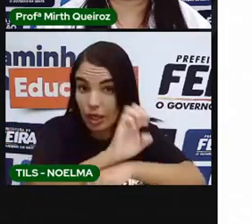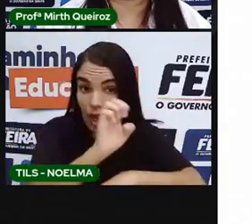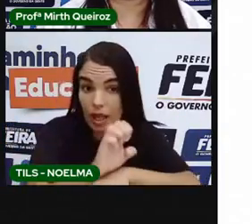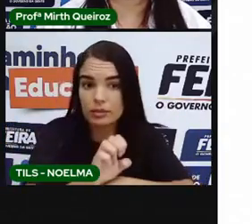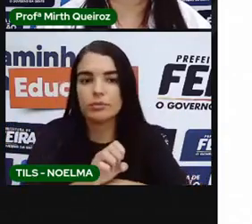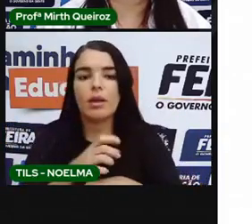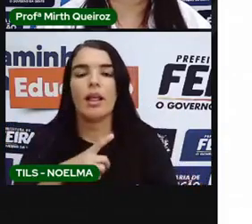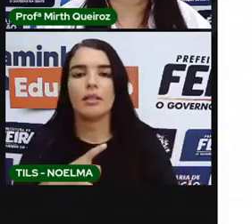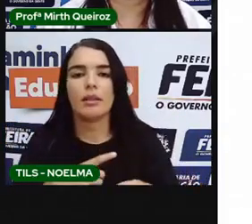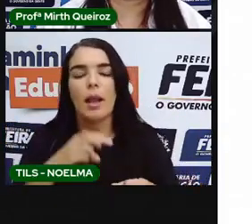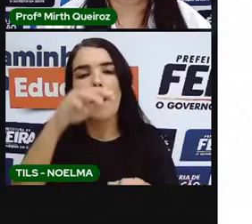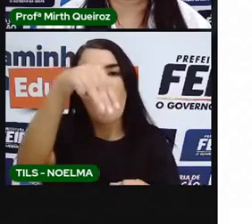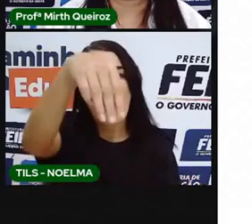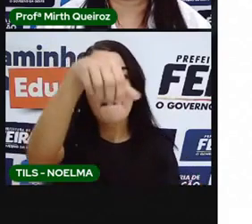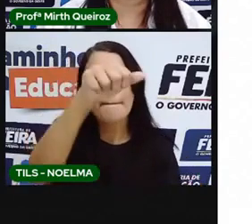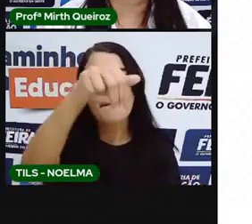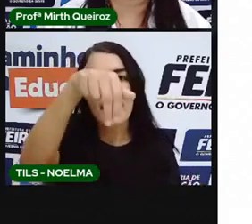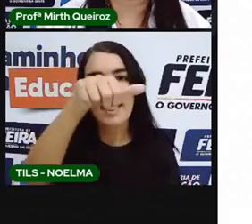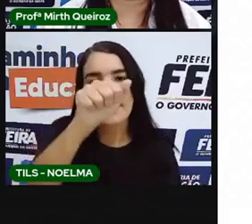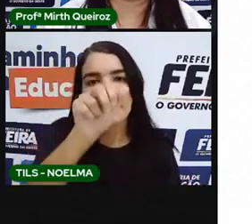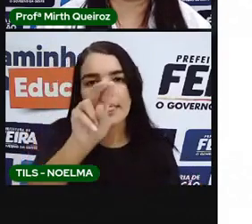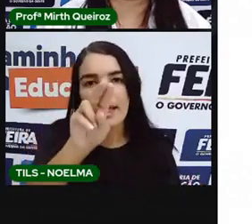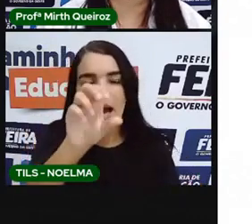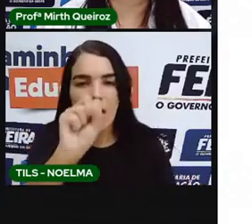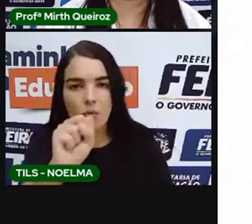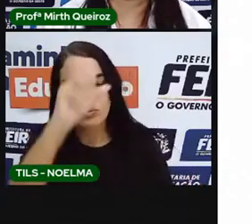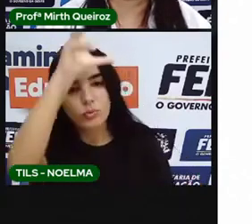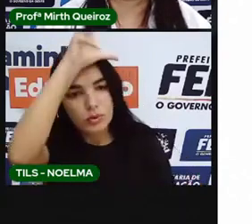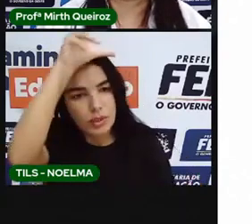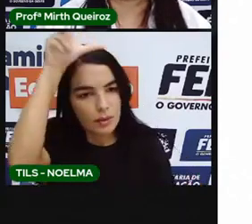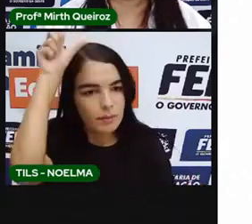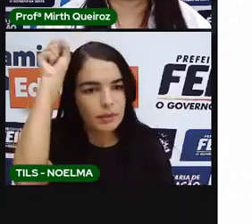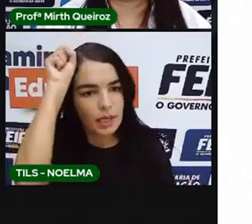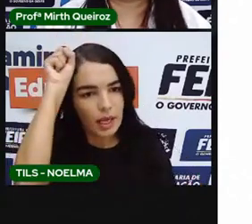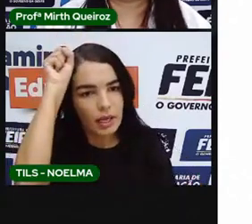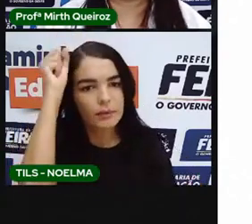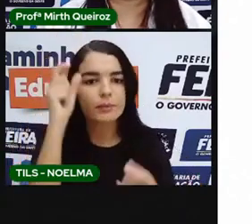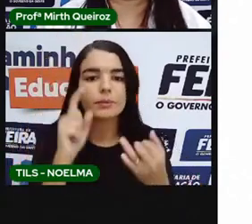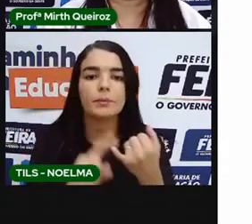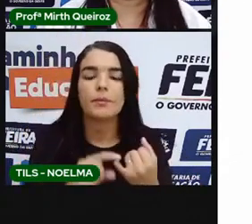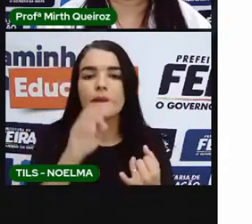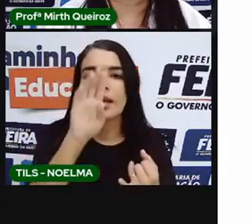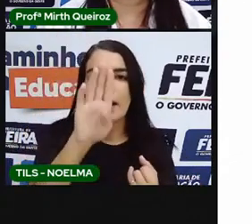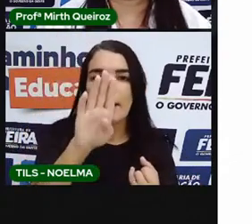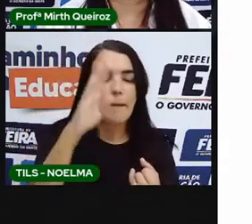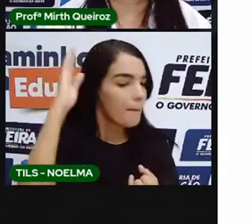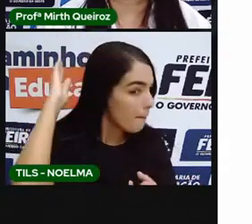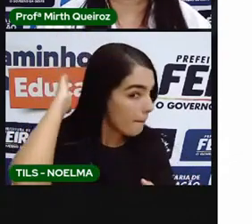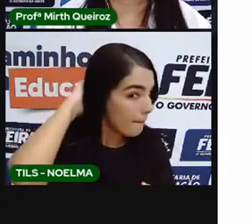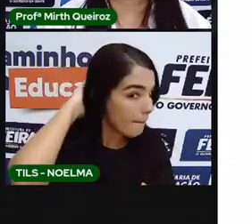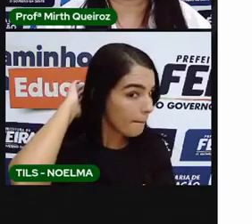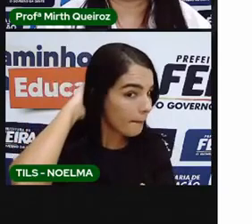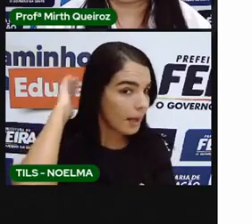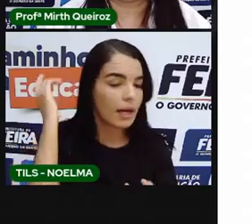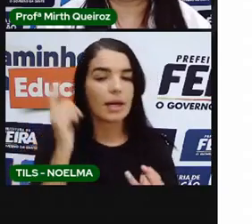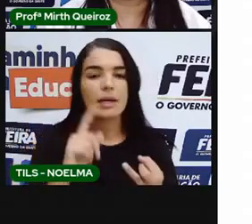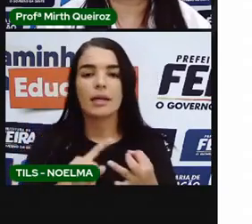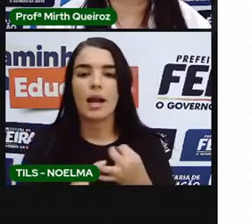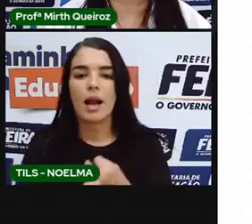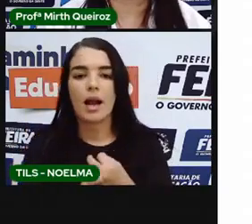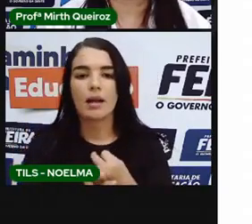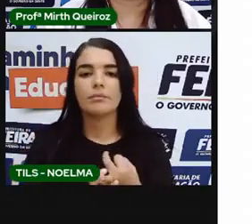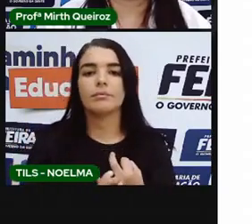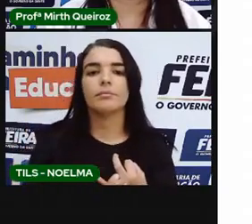Roraima, Boa Vista, Amapá, Macapá, Pará, Belém, Tocantins,